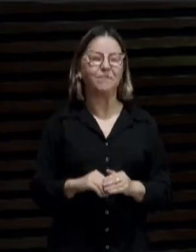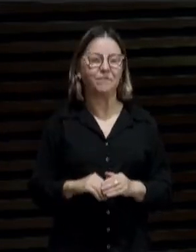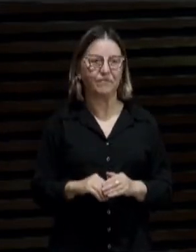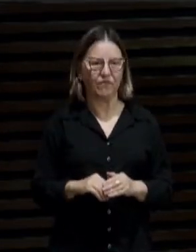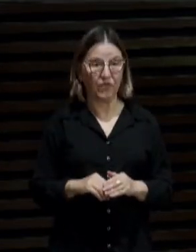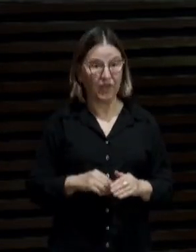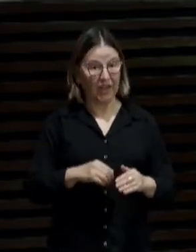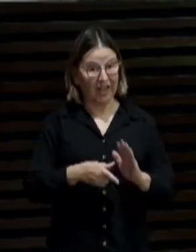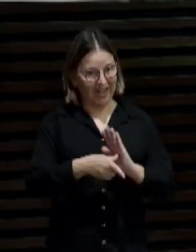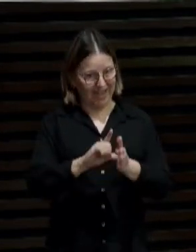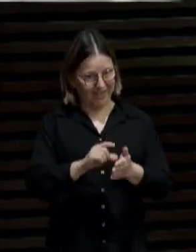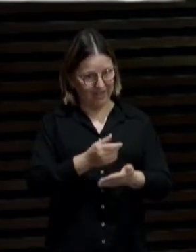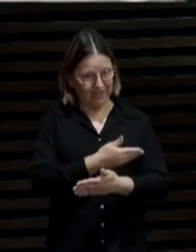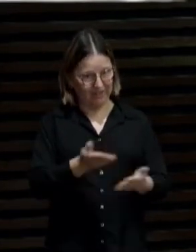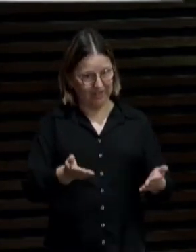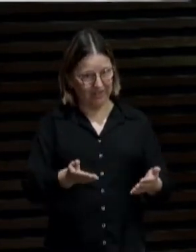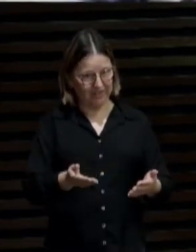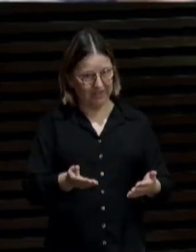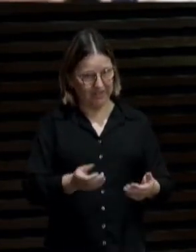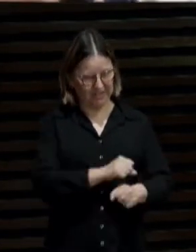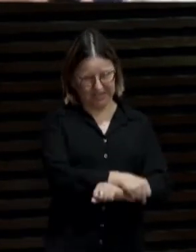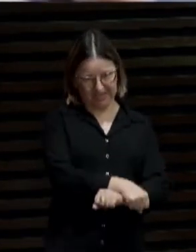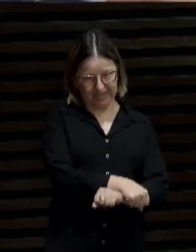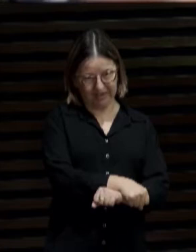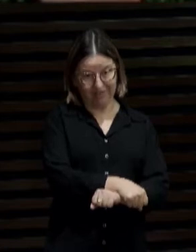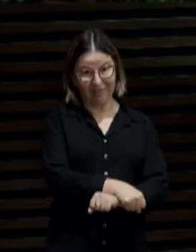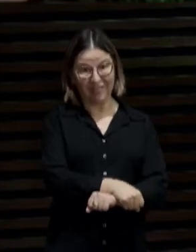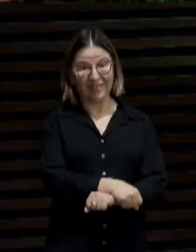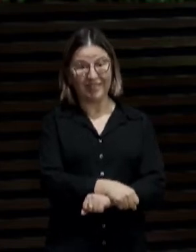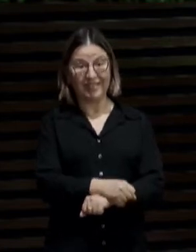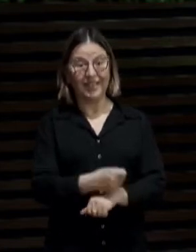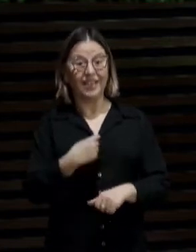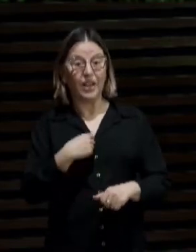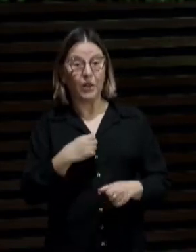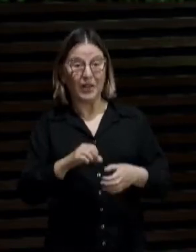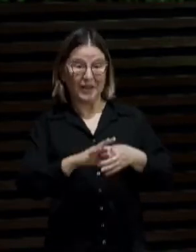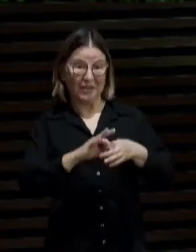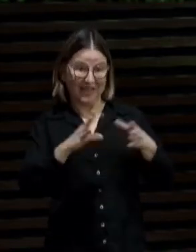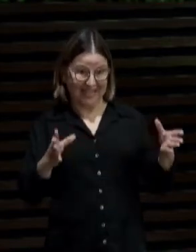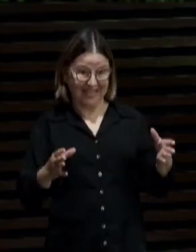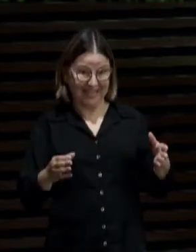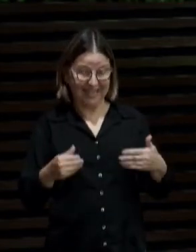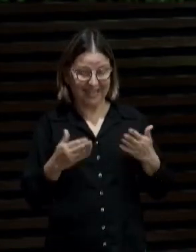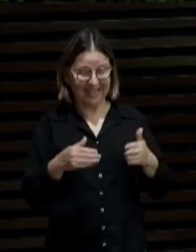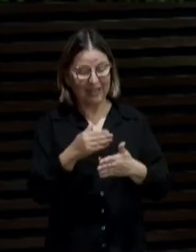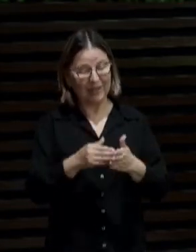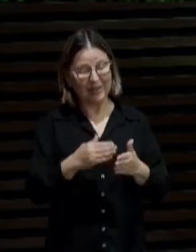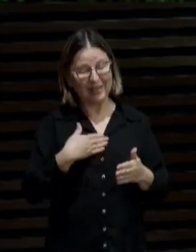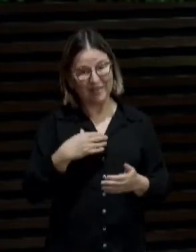estavam presos, vocês não fizeram nada para isso. Eu libertei, eu dei toda a minha graça a vocês. Vocês